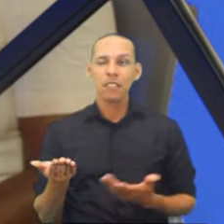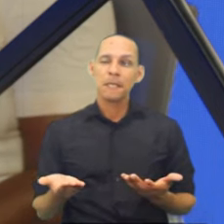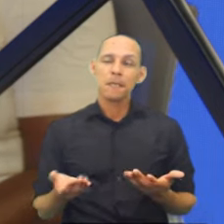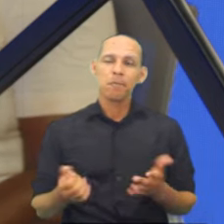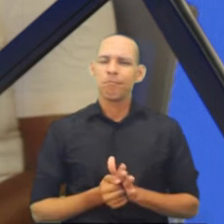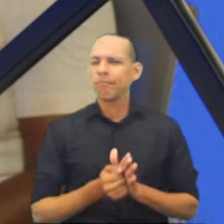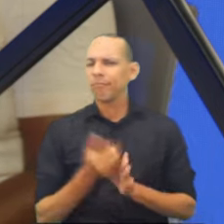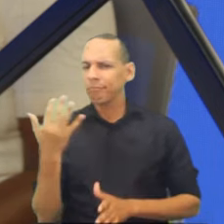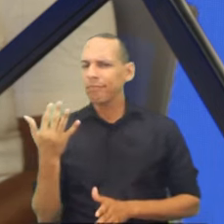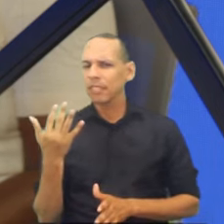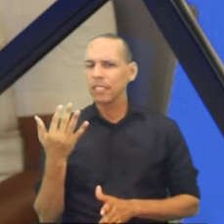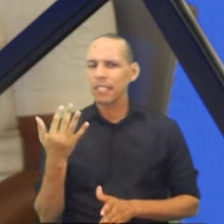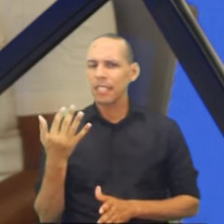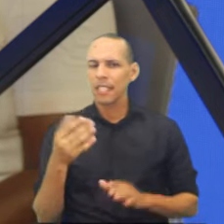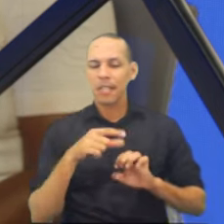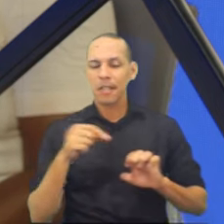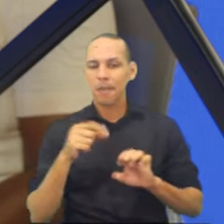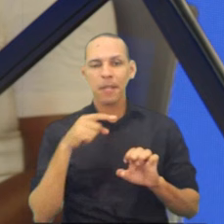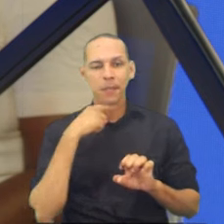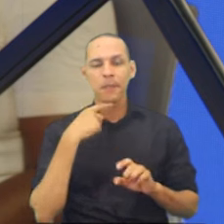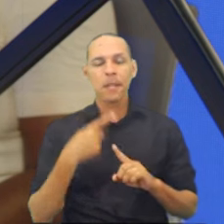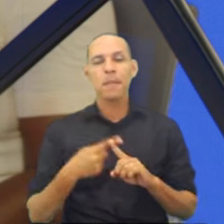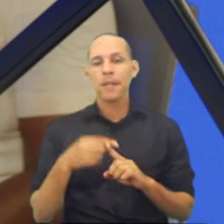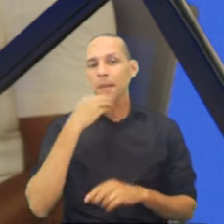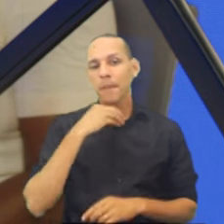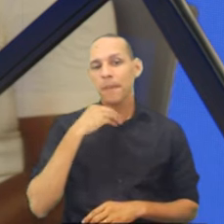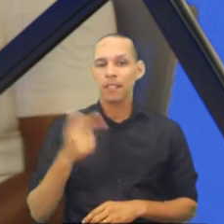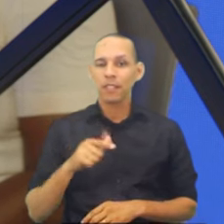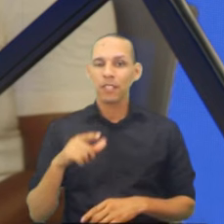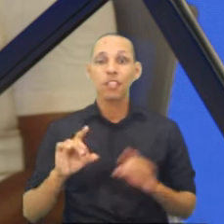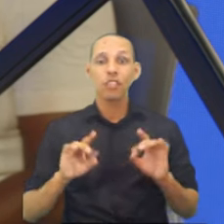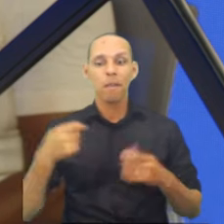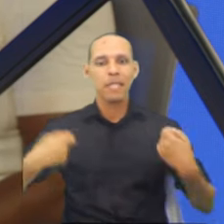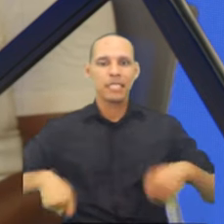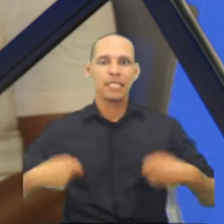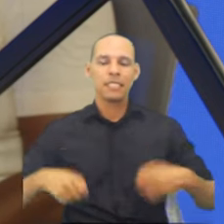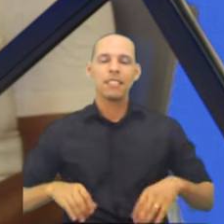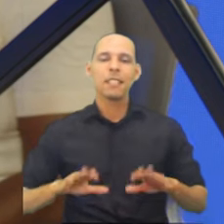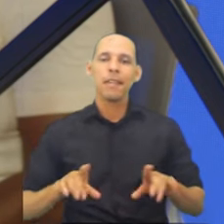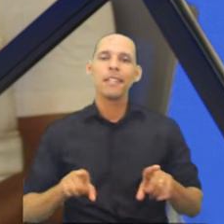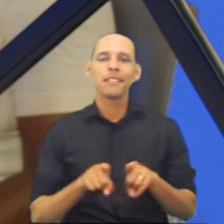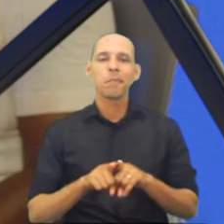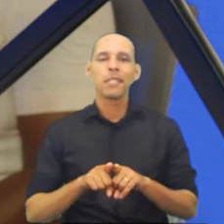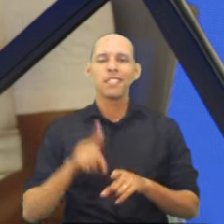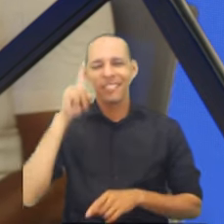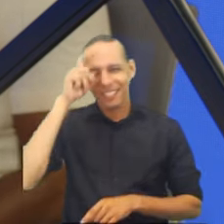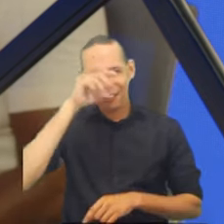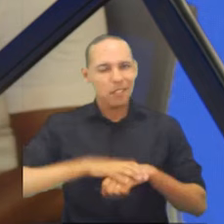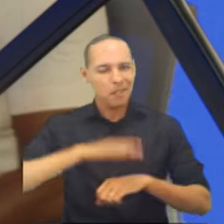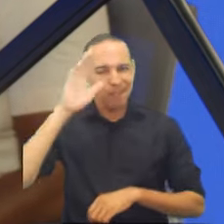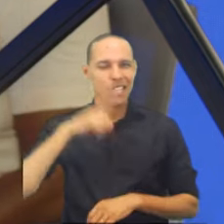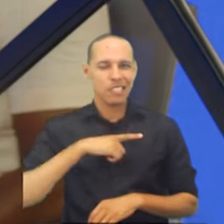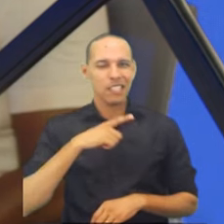Não muitas das vezes né Não empreender por uma questão de oportunidade sim por necessidade e ainda assim vai ter muito mais